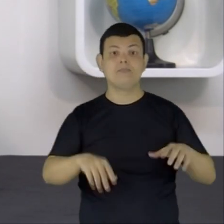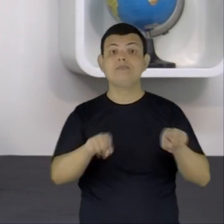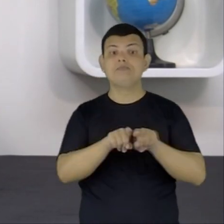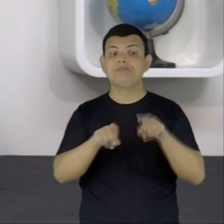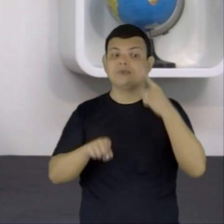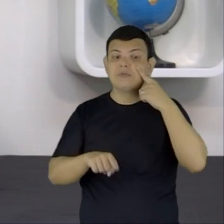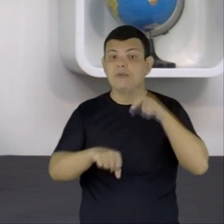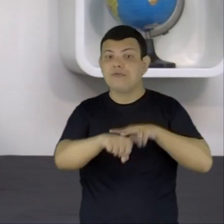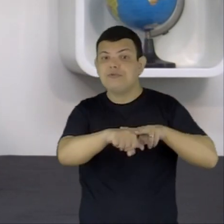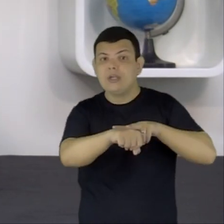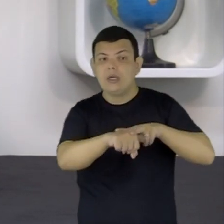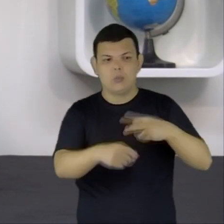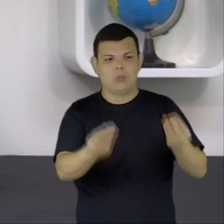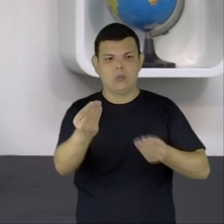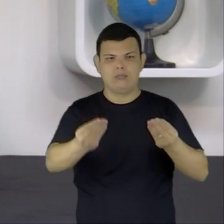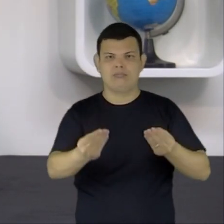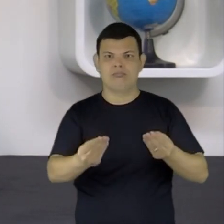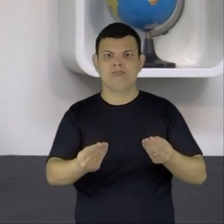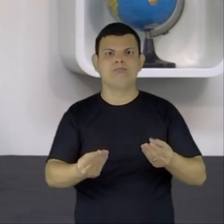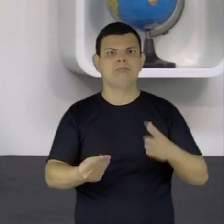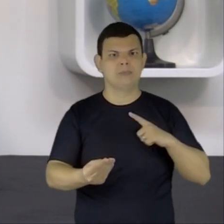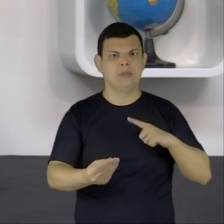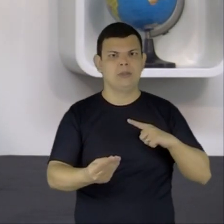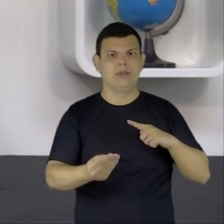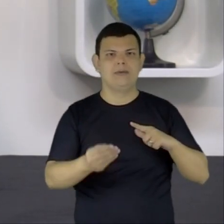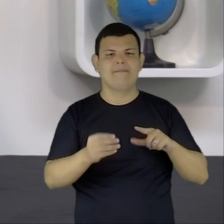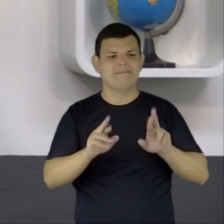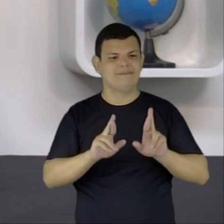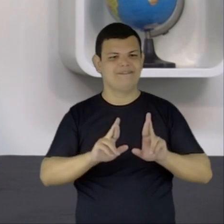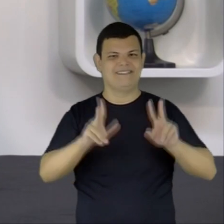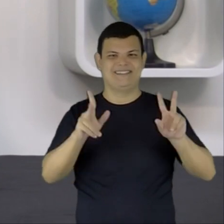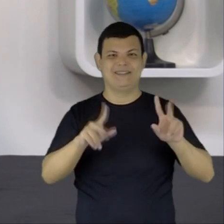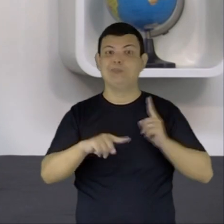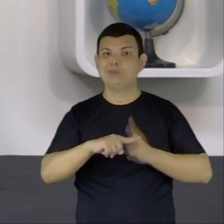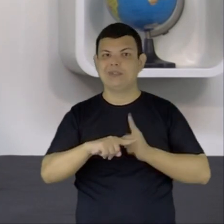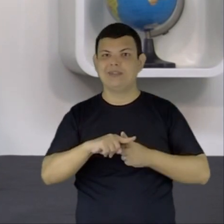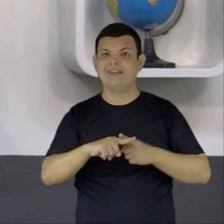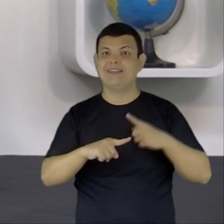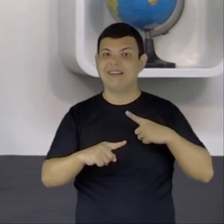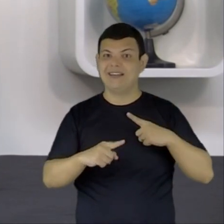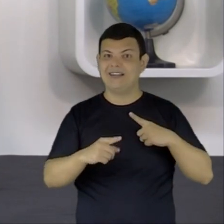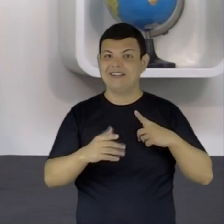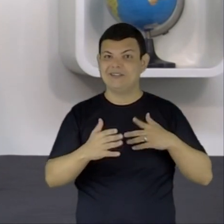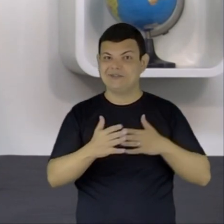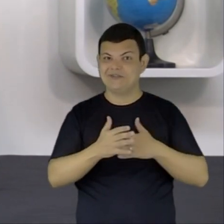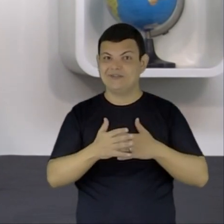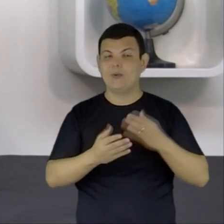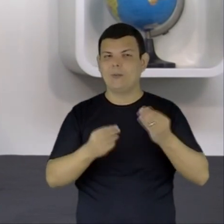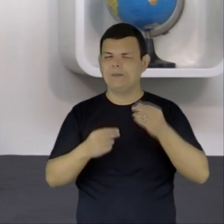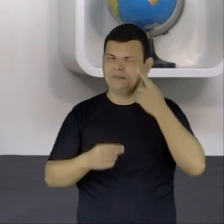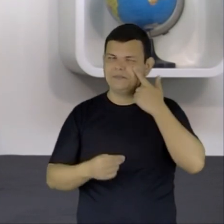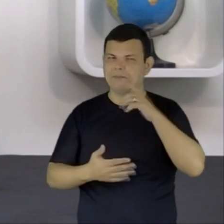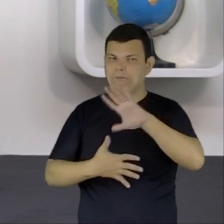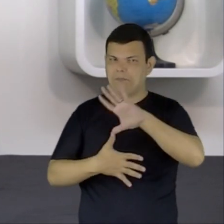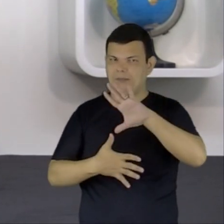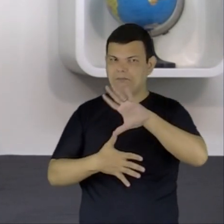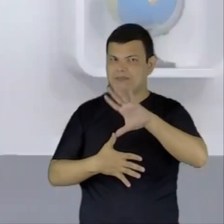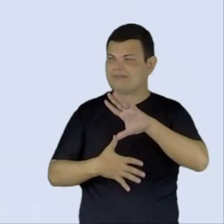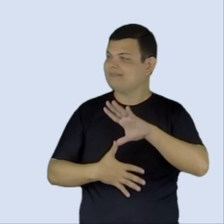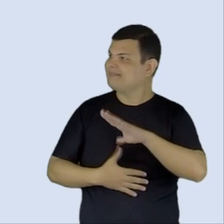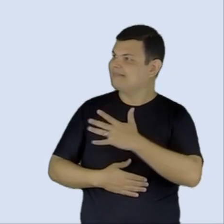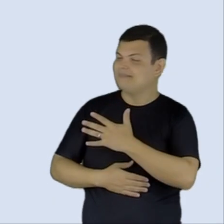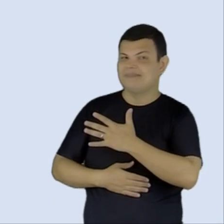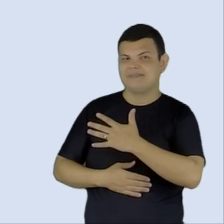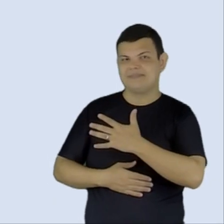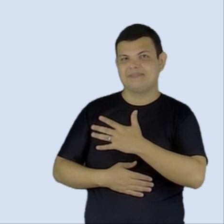biomas da região Nordeste. Então, uma região bem peculiar. Por quê? Tem divisa, observem aqui o mapa, a região